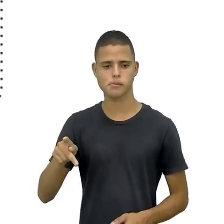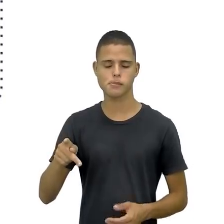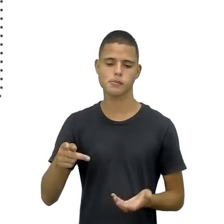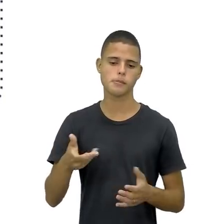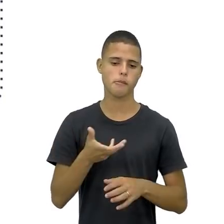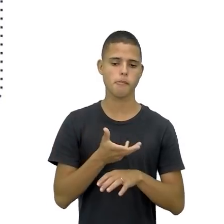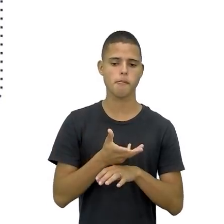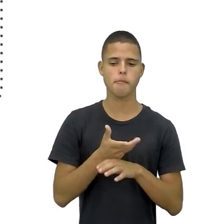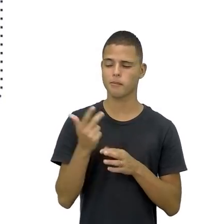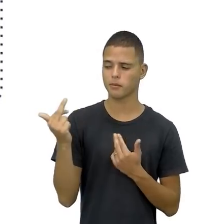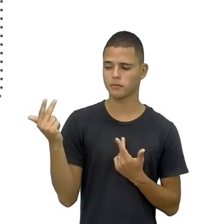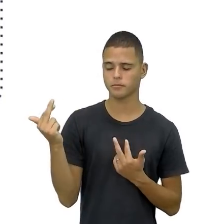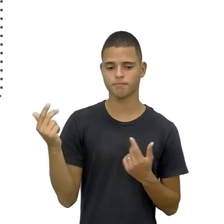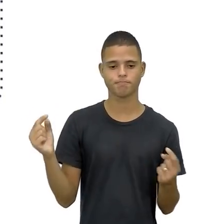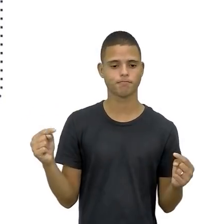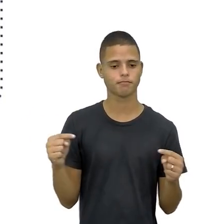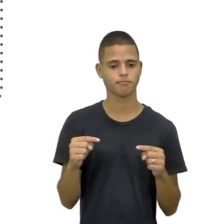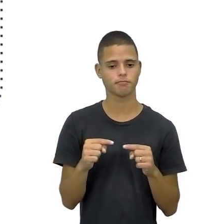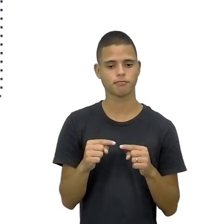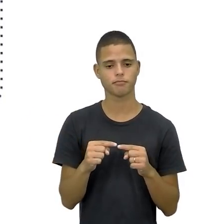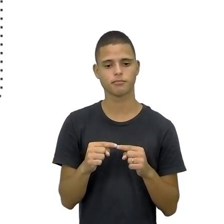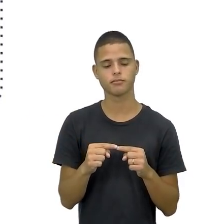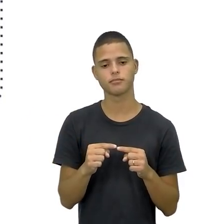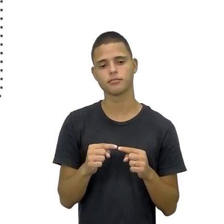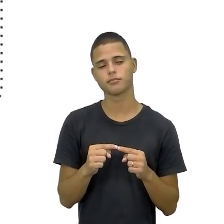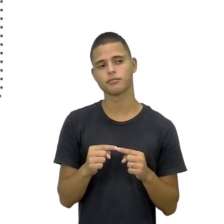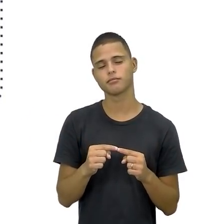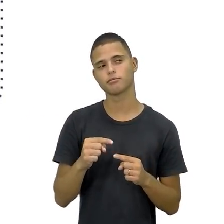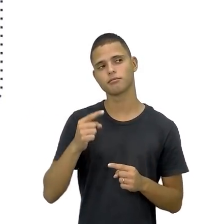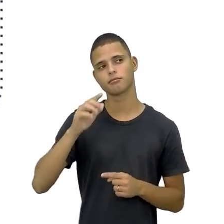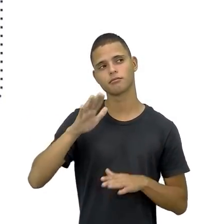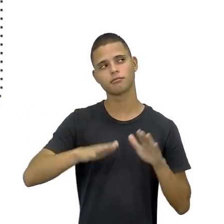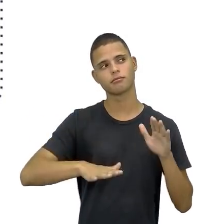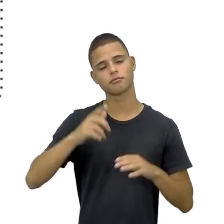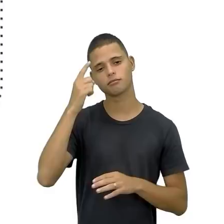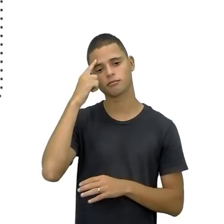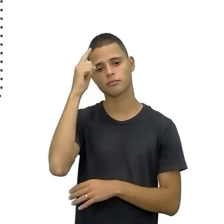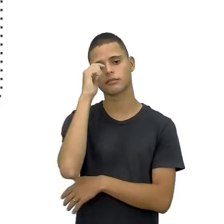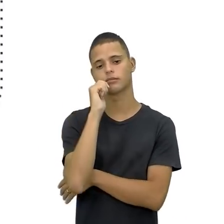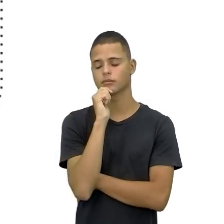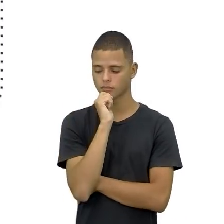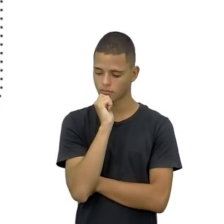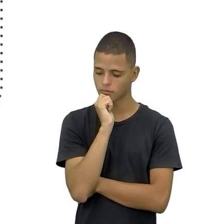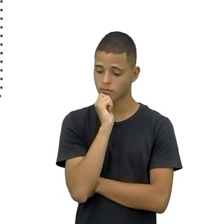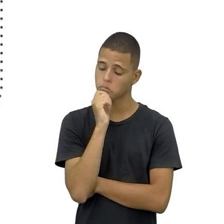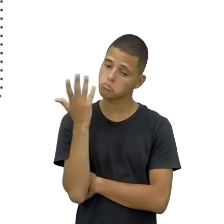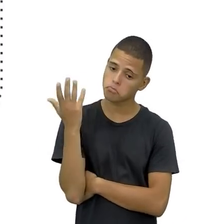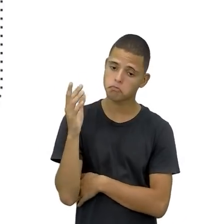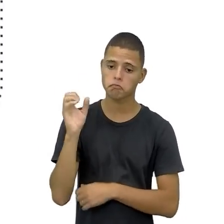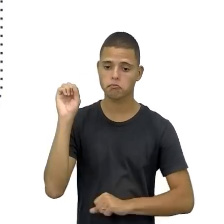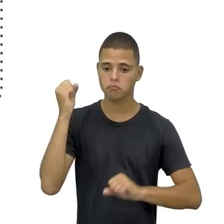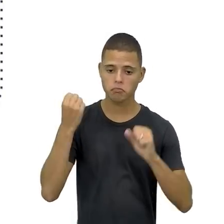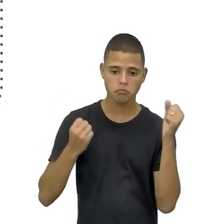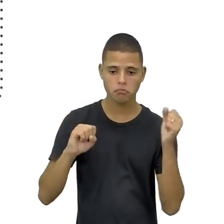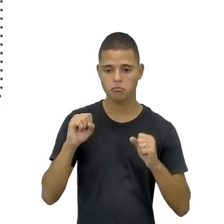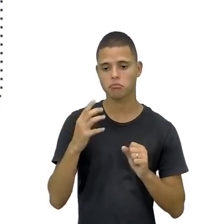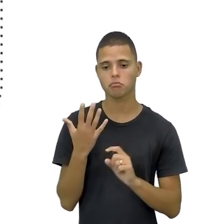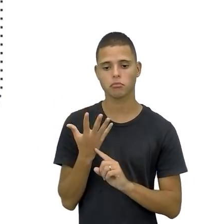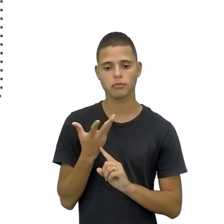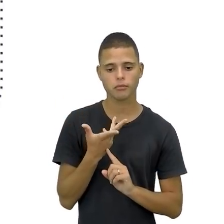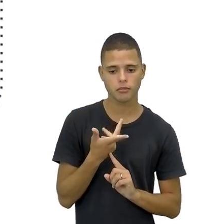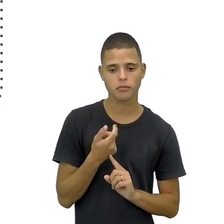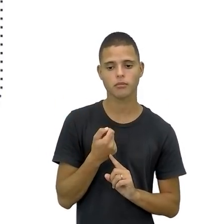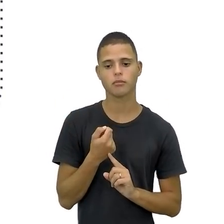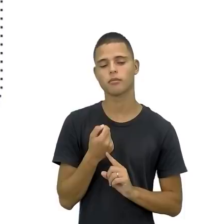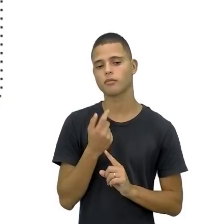estamos em linguagens e códigos e suas tecnologias, nós vamos pensar em educação física, nós podemos pensar em arte, em